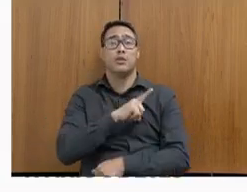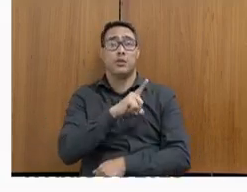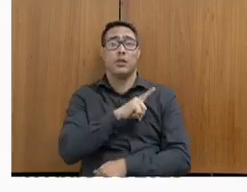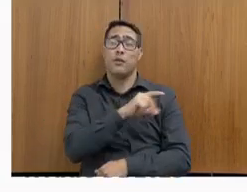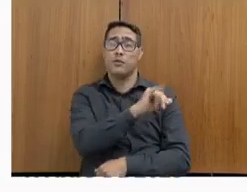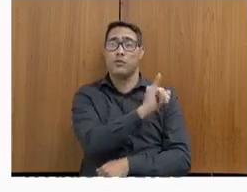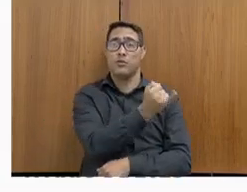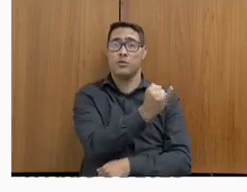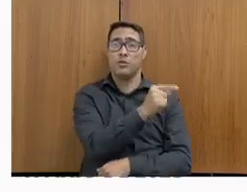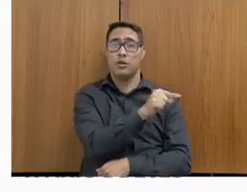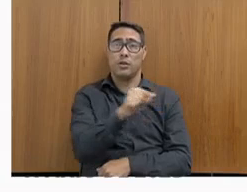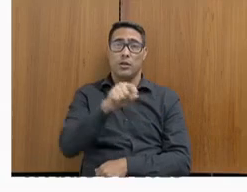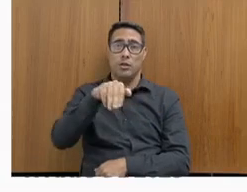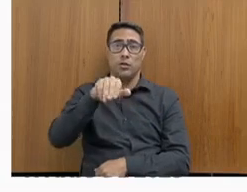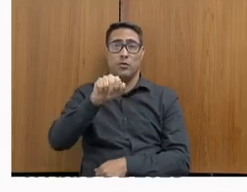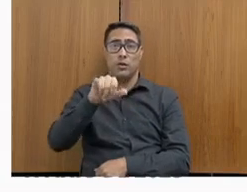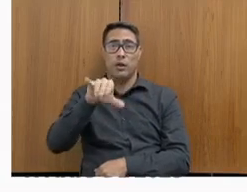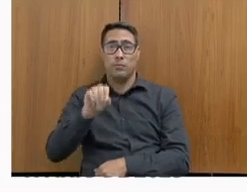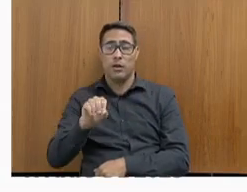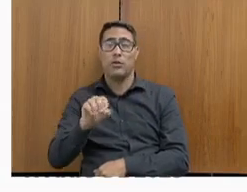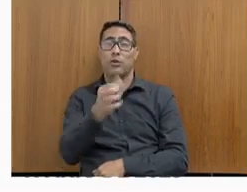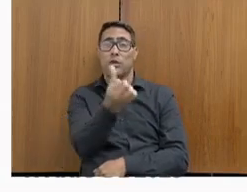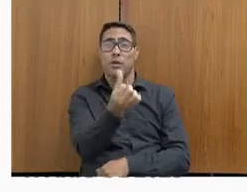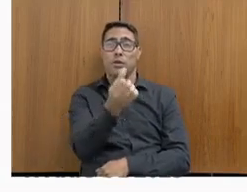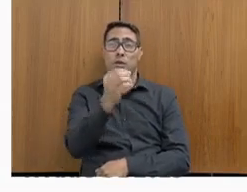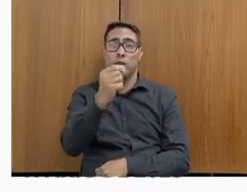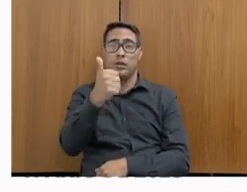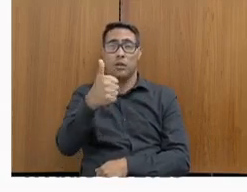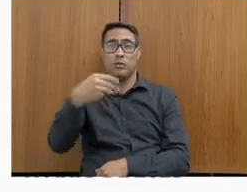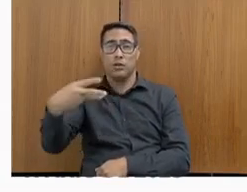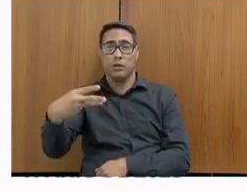a maio de 2023 600 ingressos